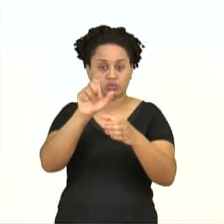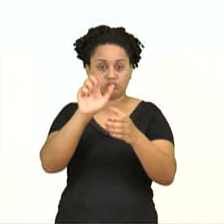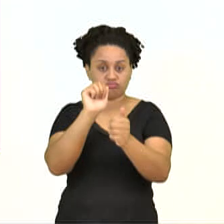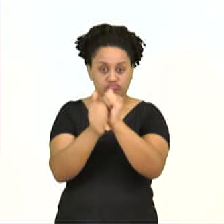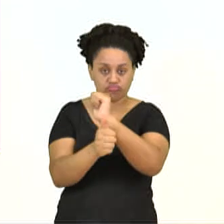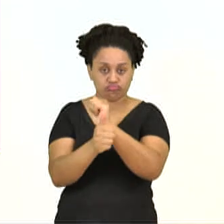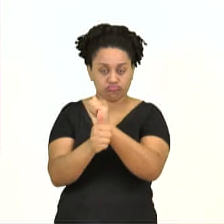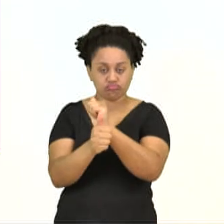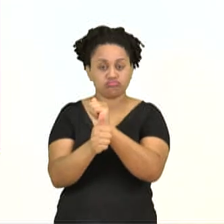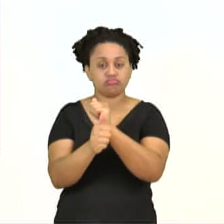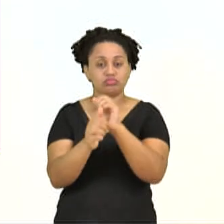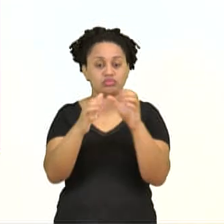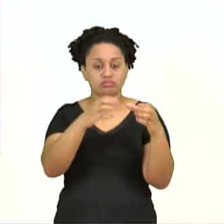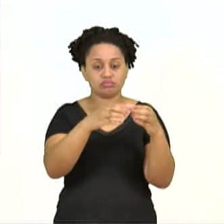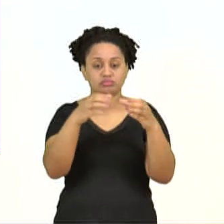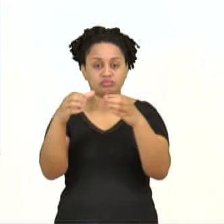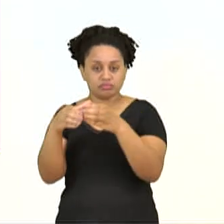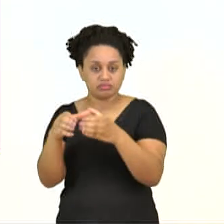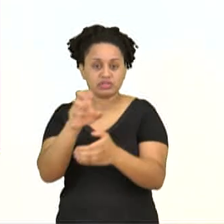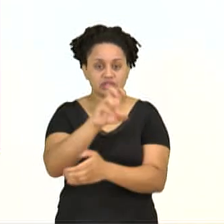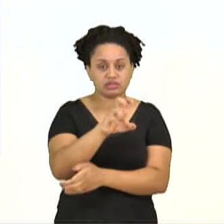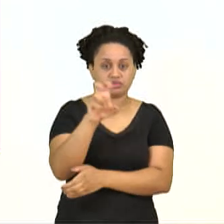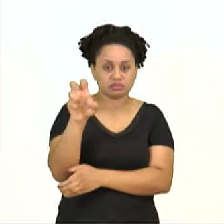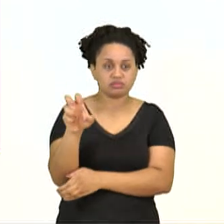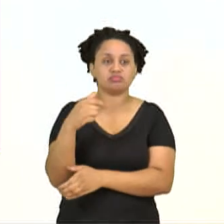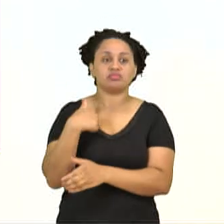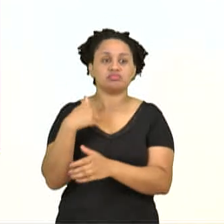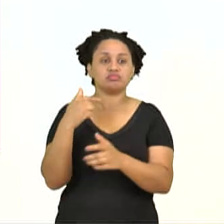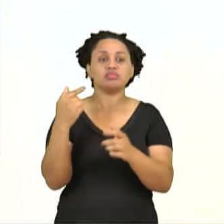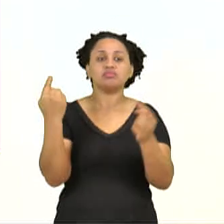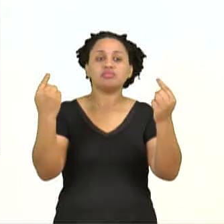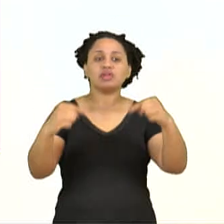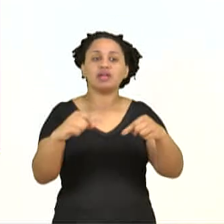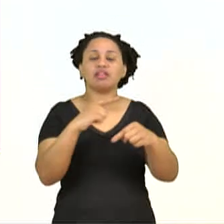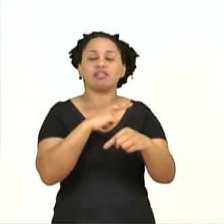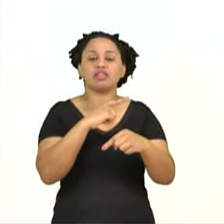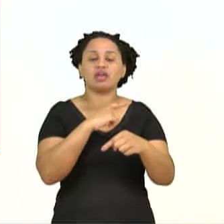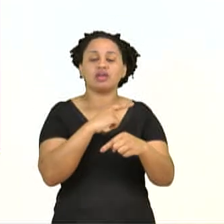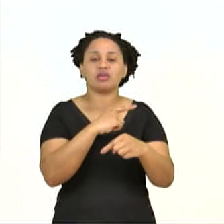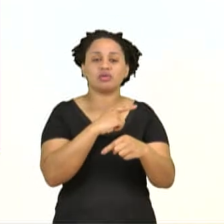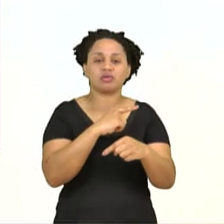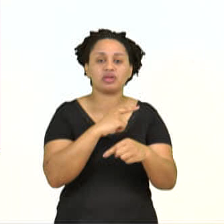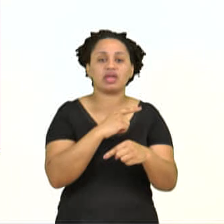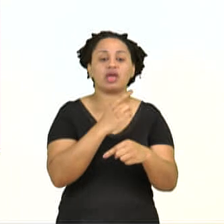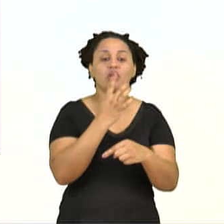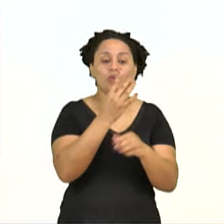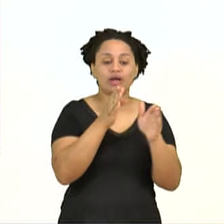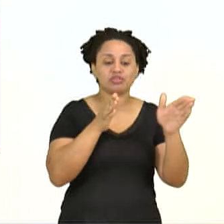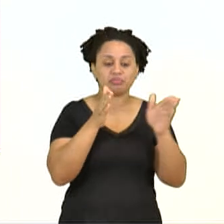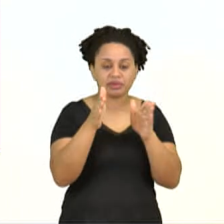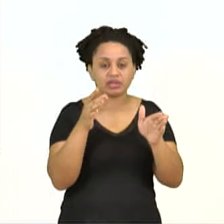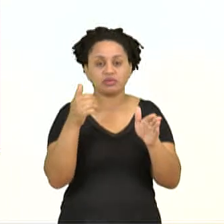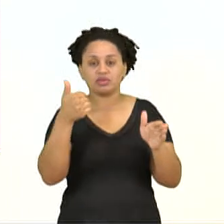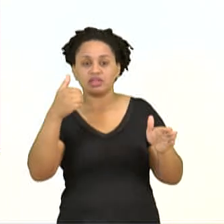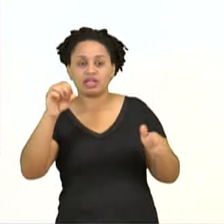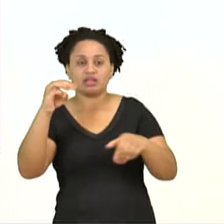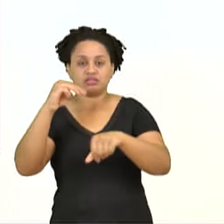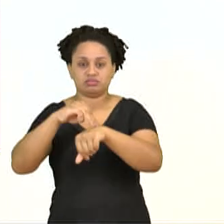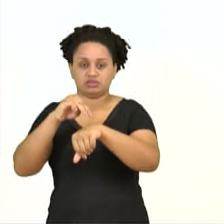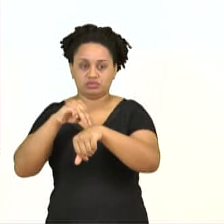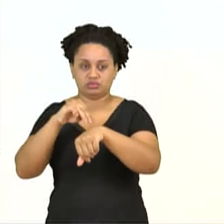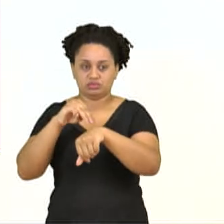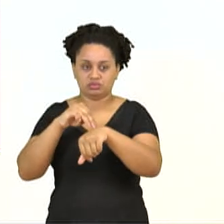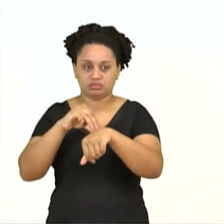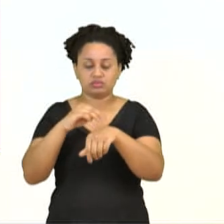equipe e a partida possui 4 quartos de 10 minutos. O relógio é pausado quando a bola